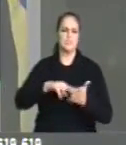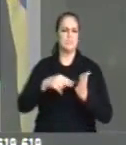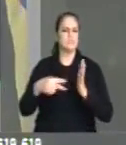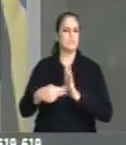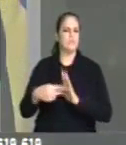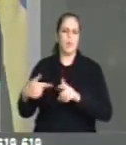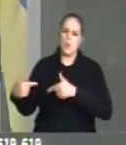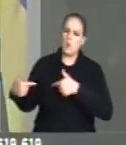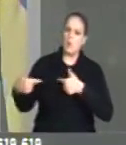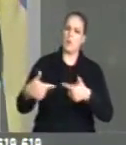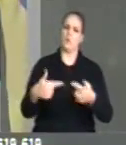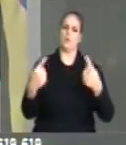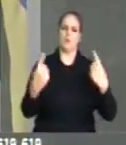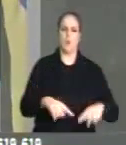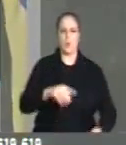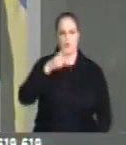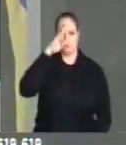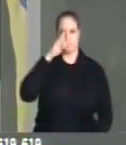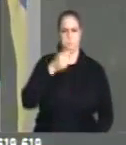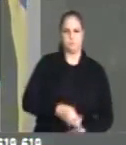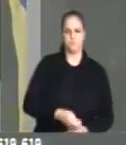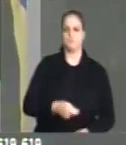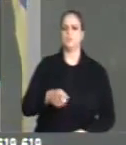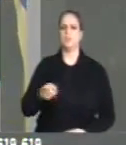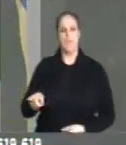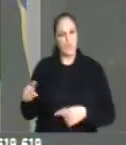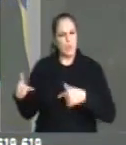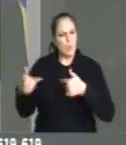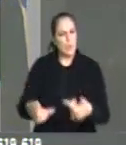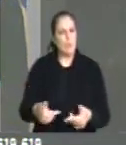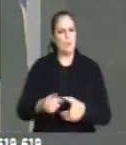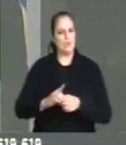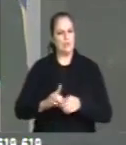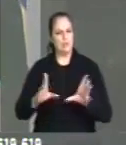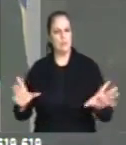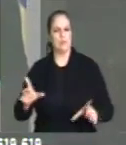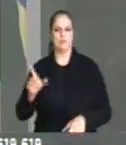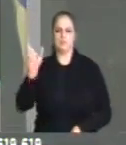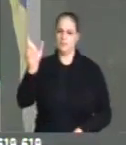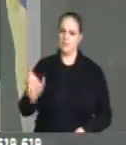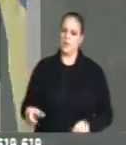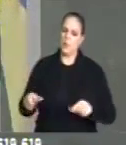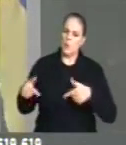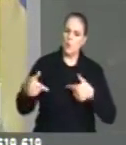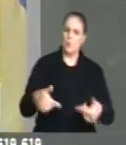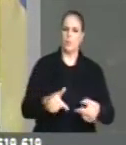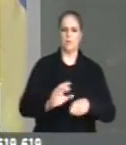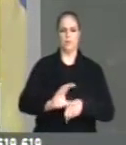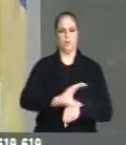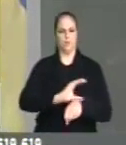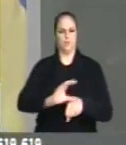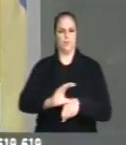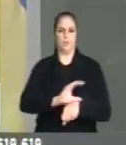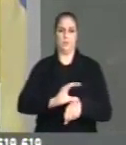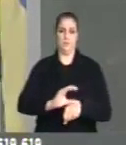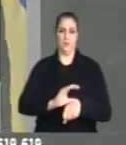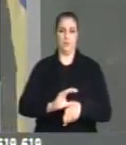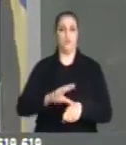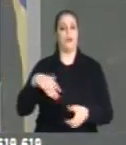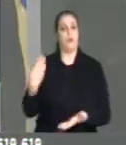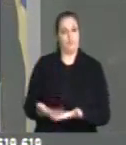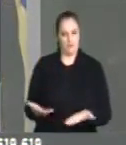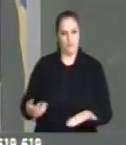ditadura, da luta pela redemocratização do país e da promulgação da Constituição que hoje nos